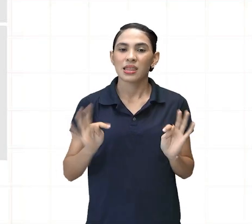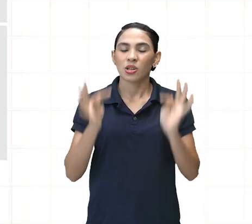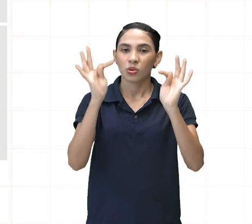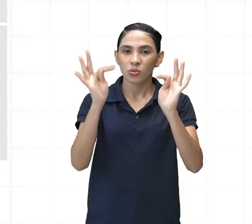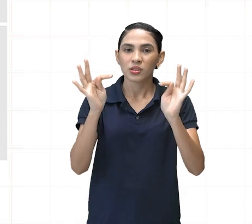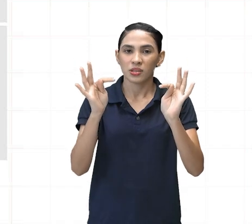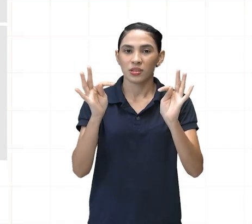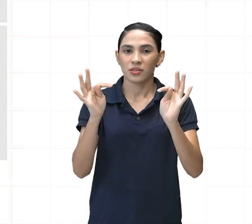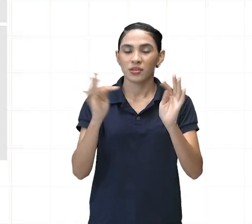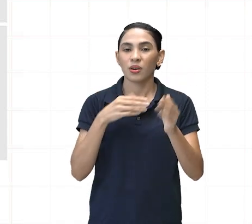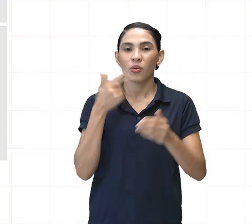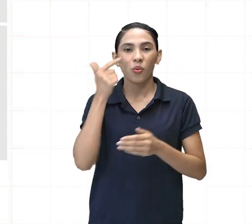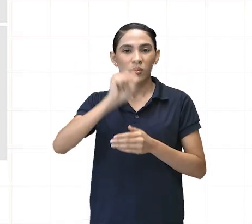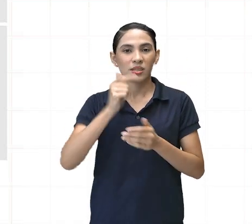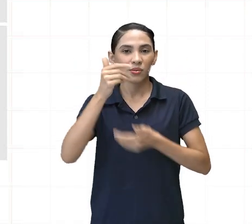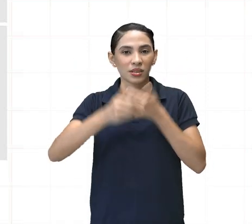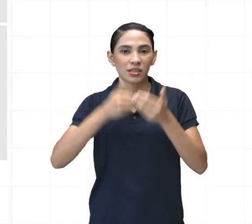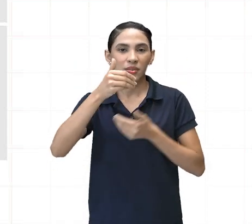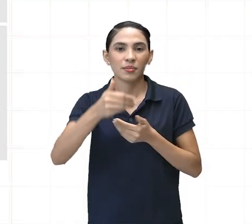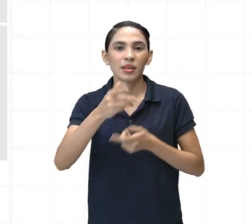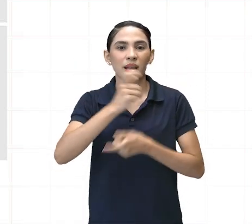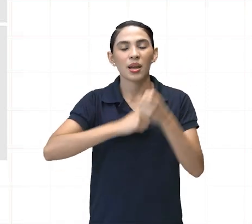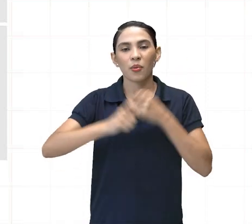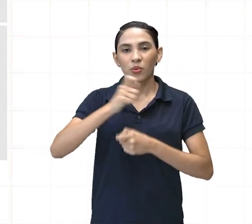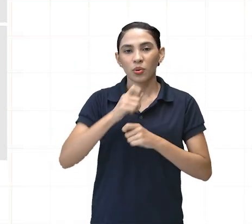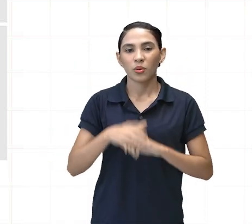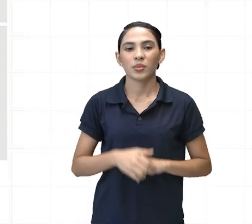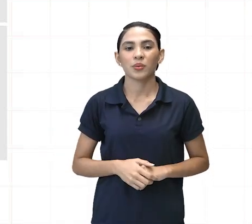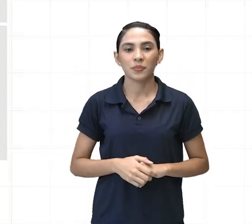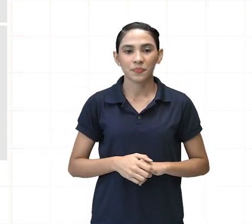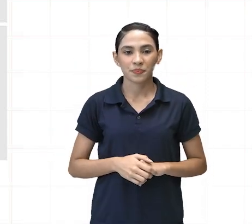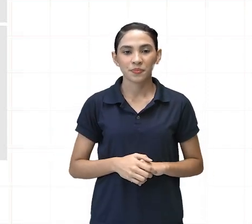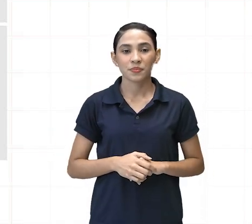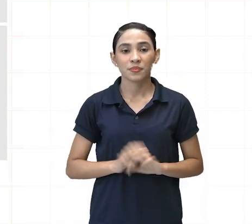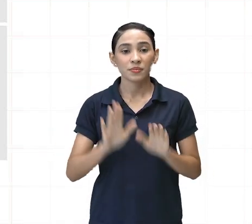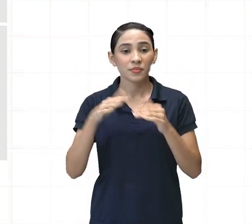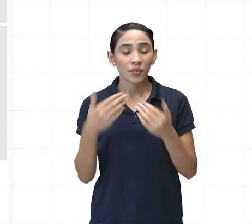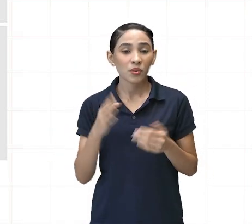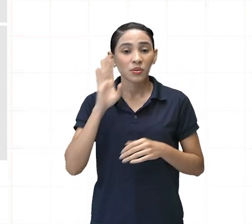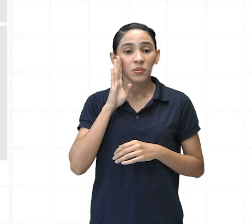tecnologia para o desenvolvimento econômico?